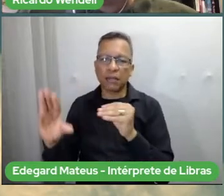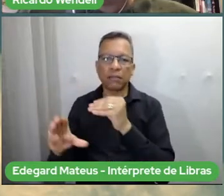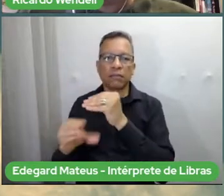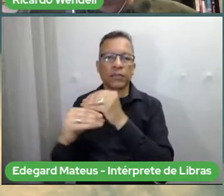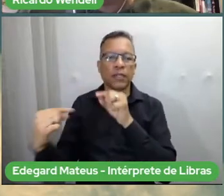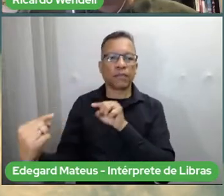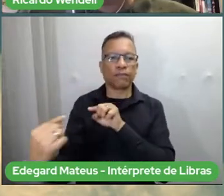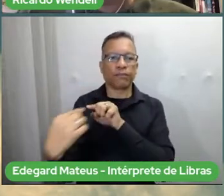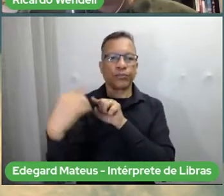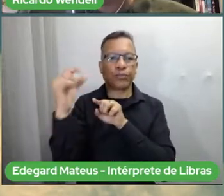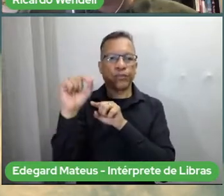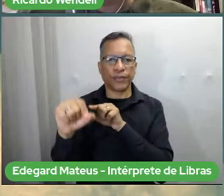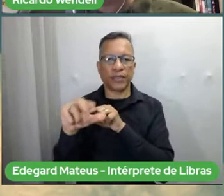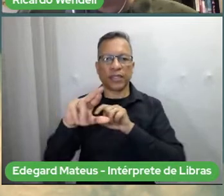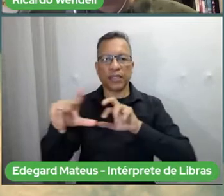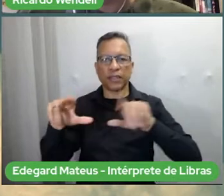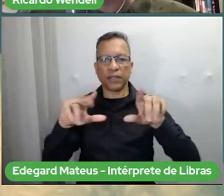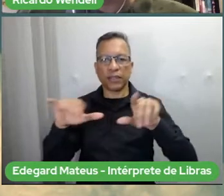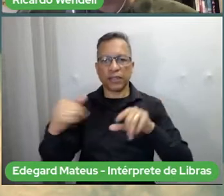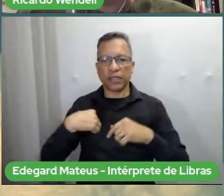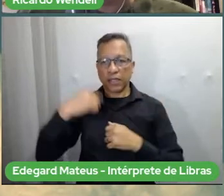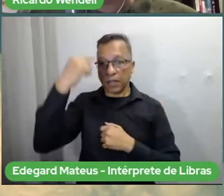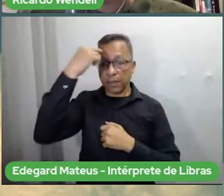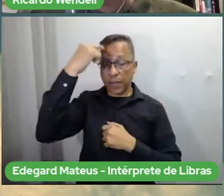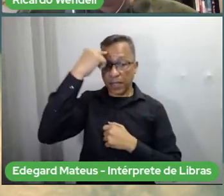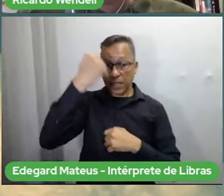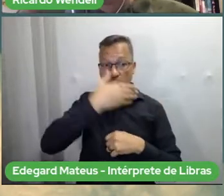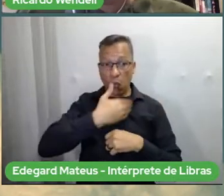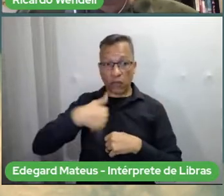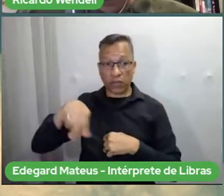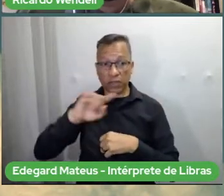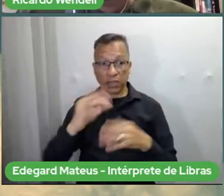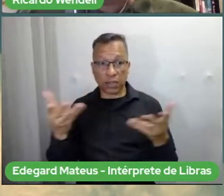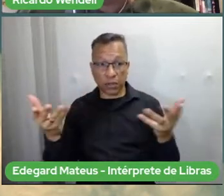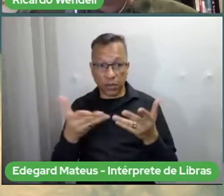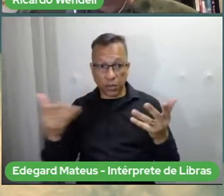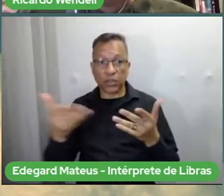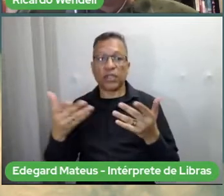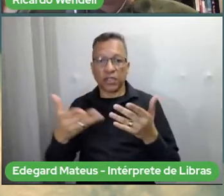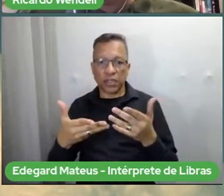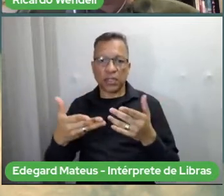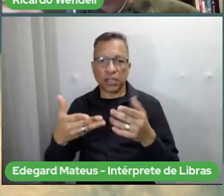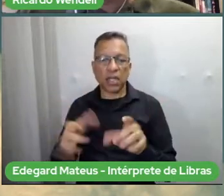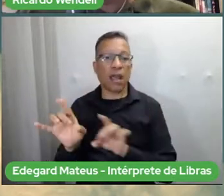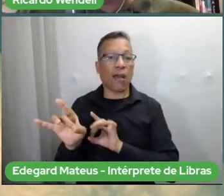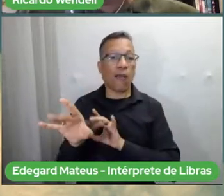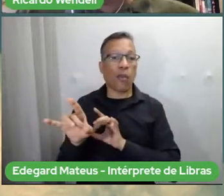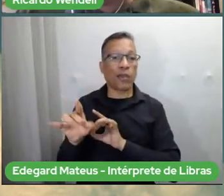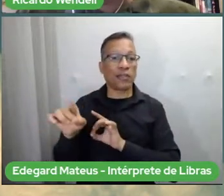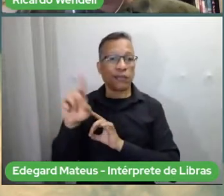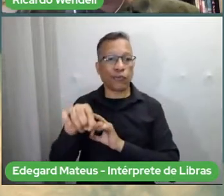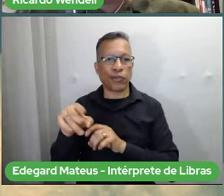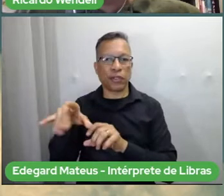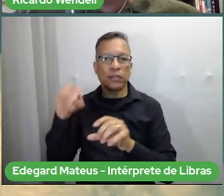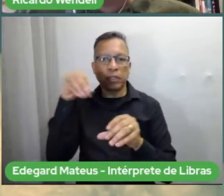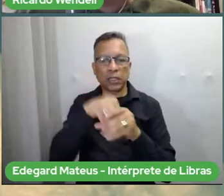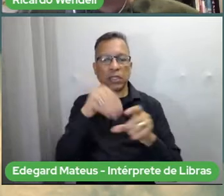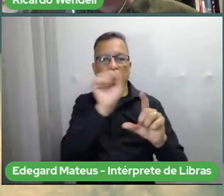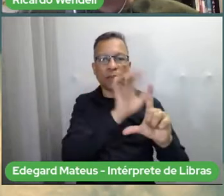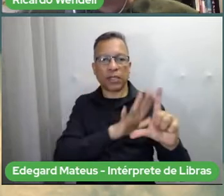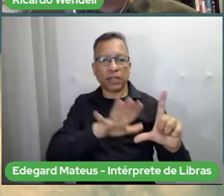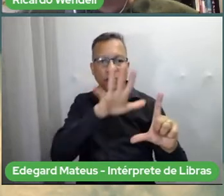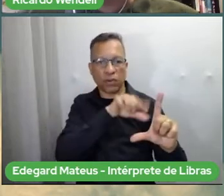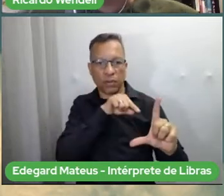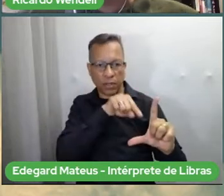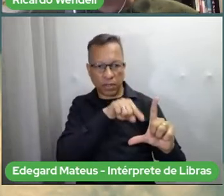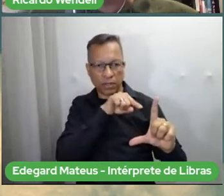várias das coisas que a gente pensa em governança hoje, eles devem ser automatizados, como o catálogo de dados, por exemplo, dentro dessa plataforma, dessa malha de dados que a gente